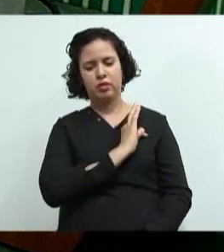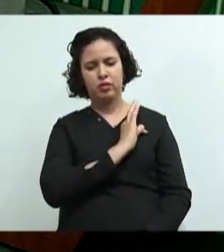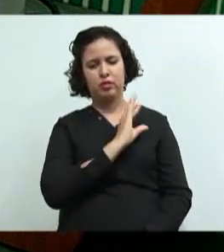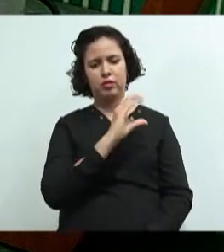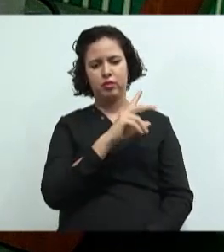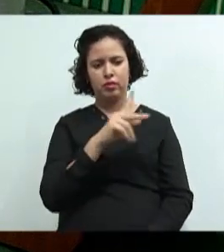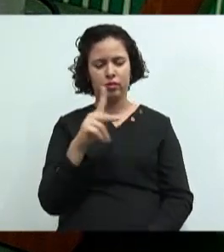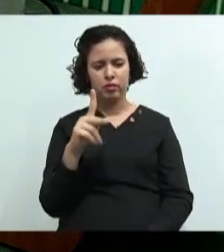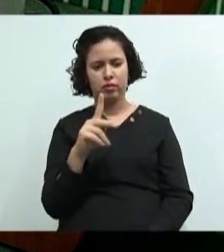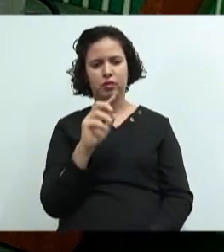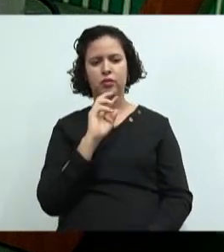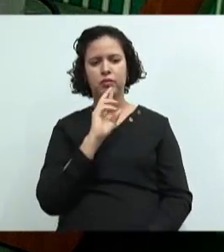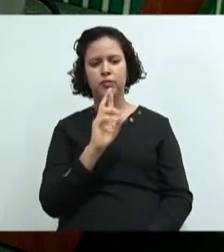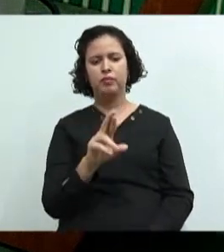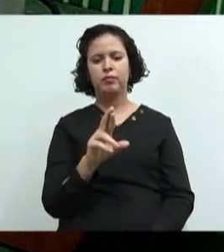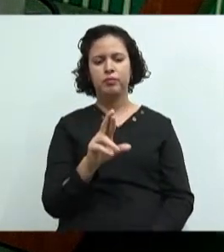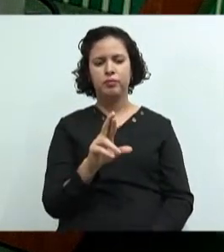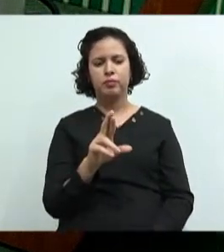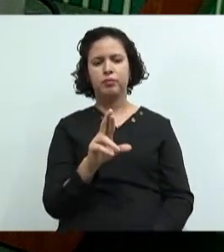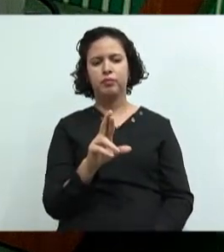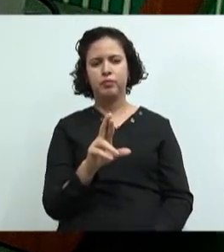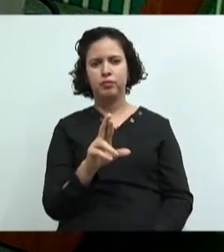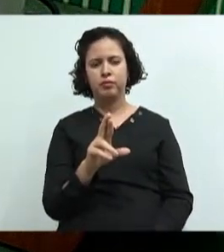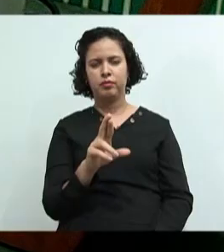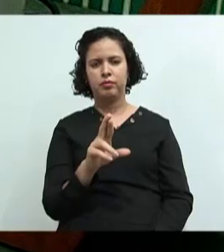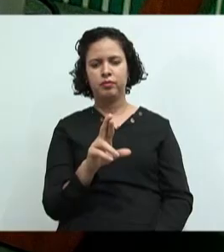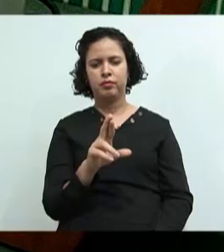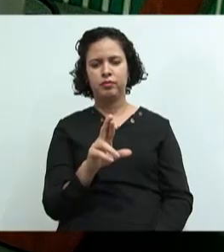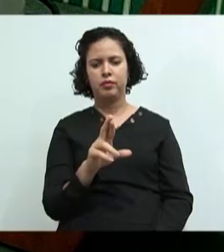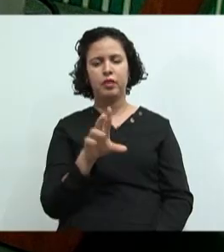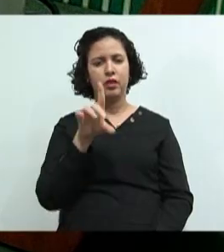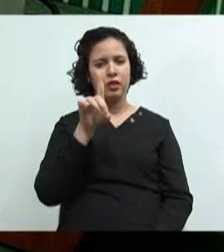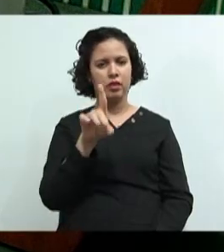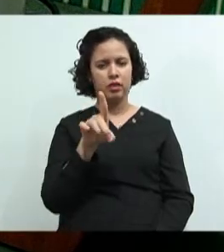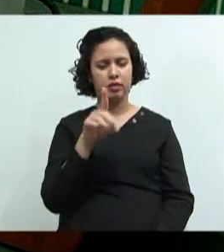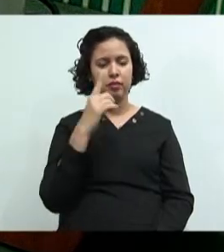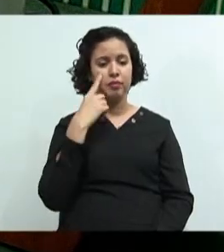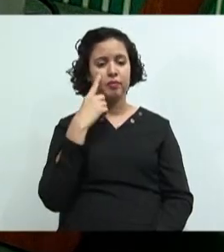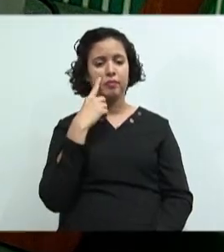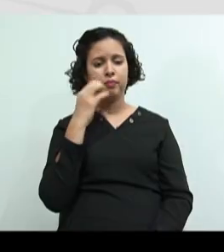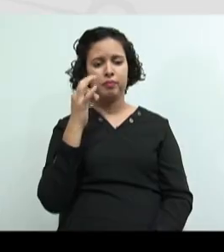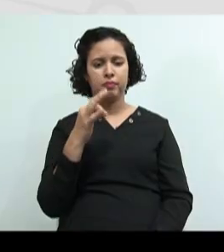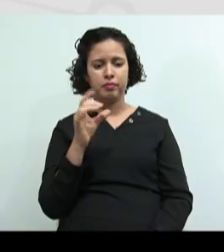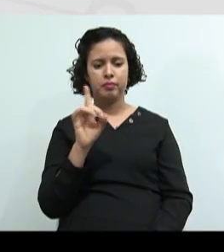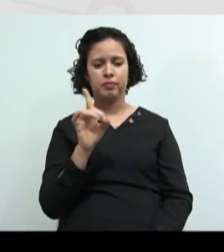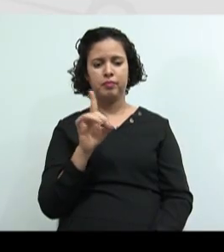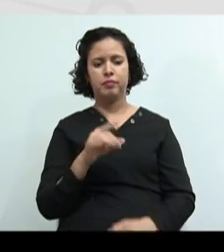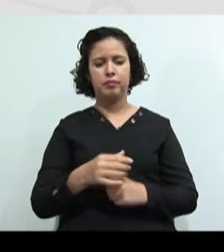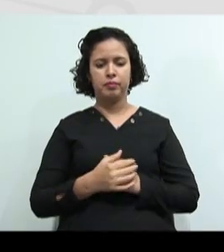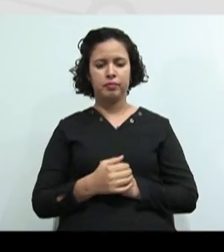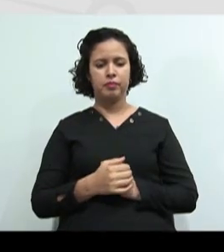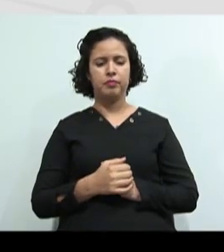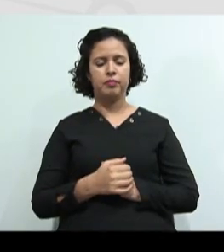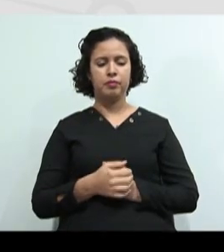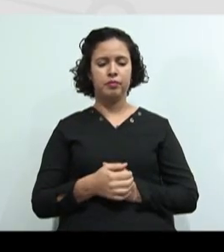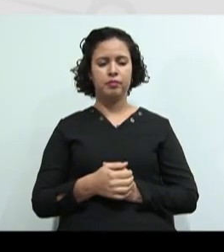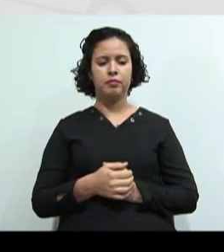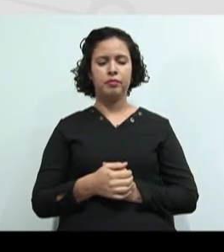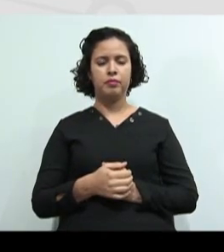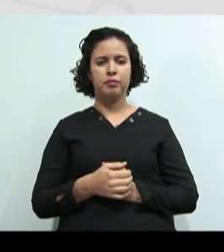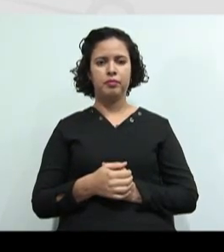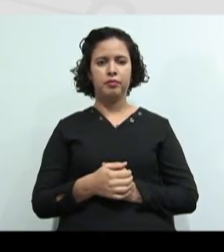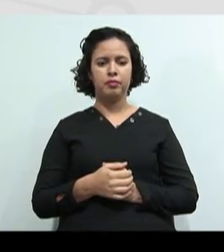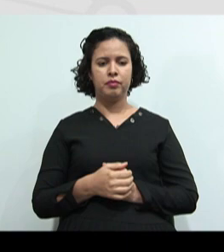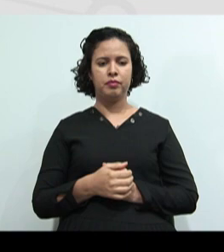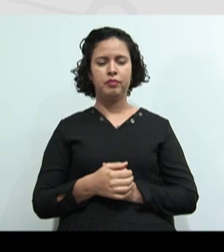Elas marcaram a resposta qual? Resposta letra D. D, né? Isso. Vamos verificar, coloca o gabarito aí na tela para nós verificarmos.